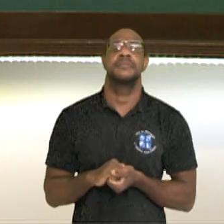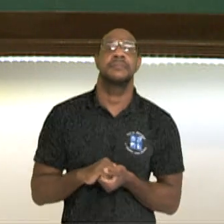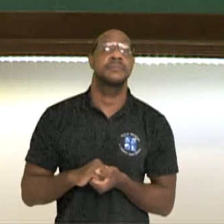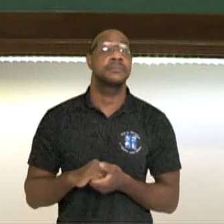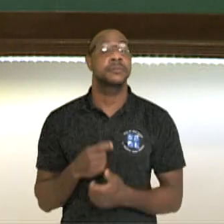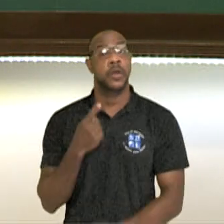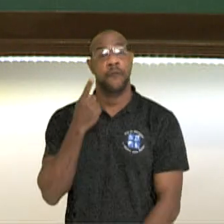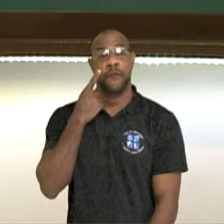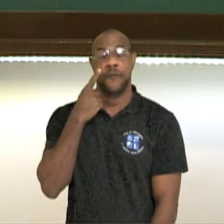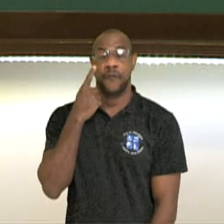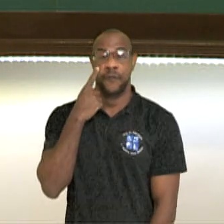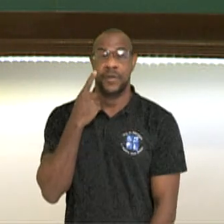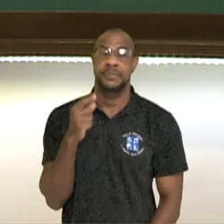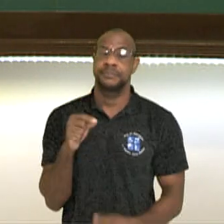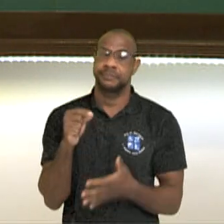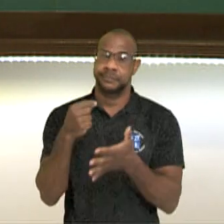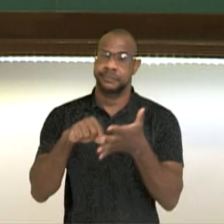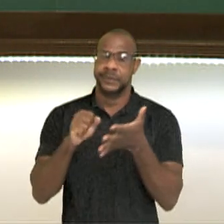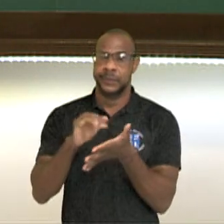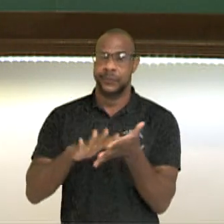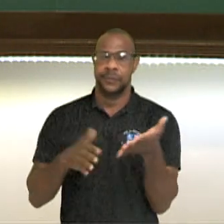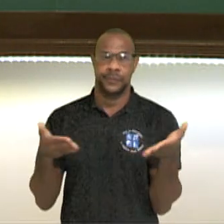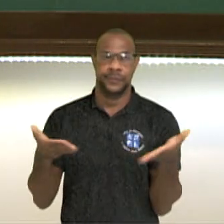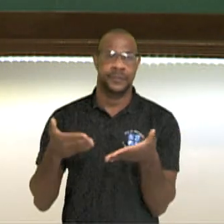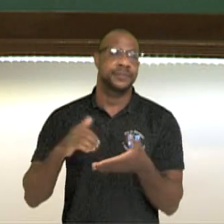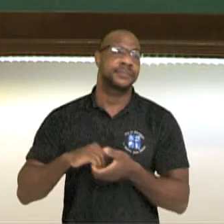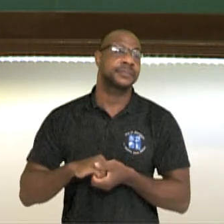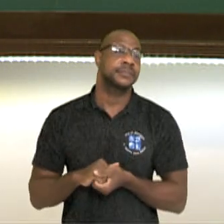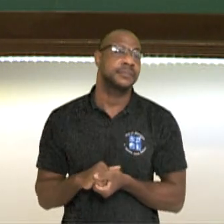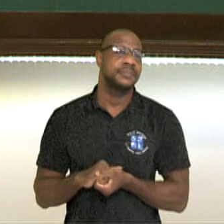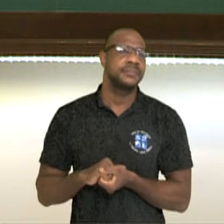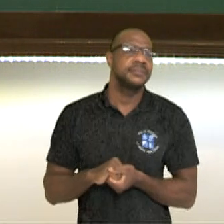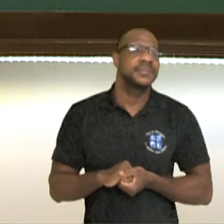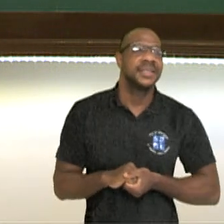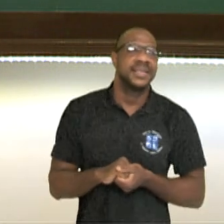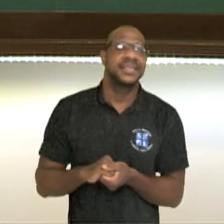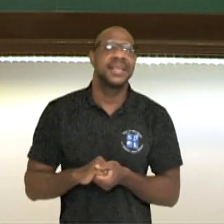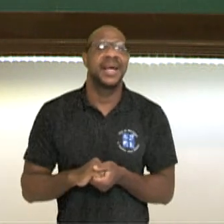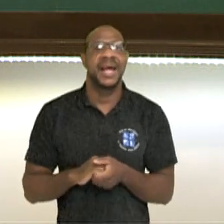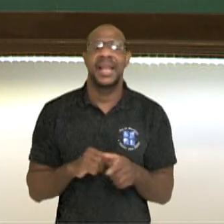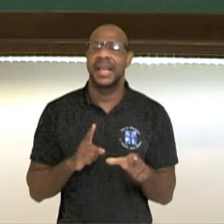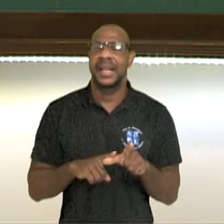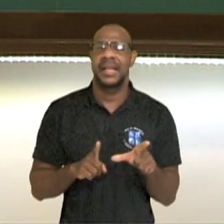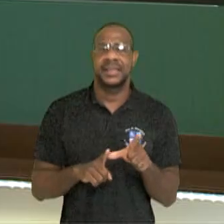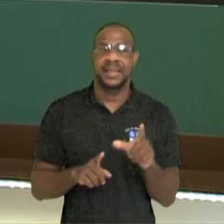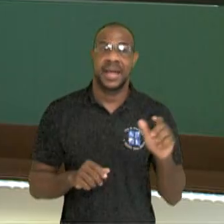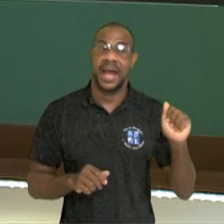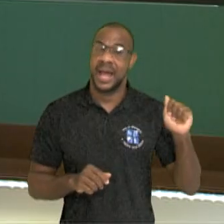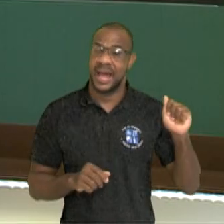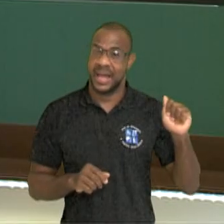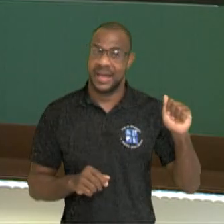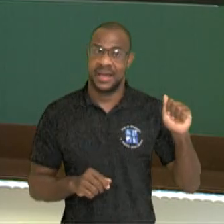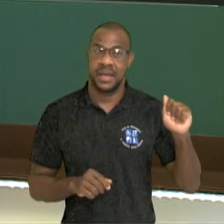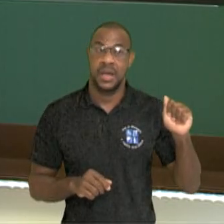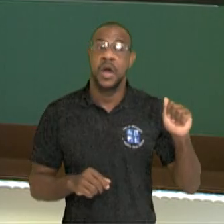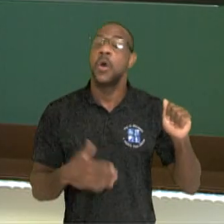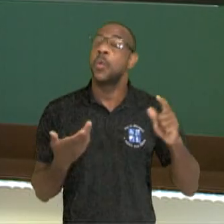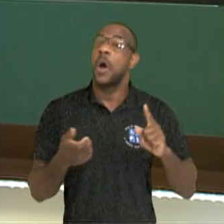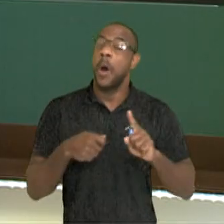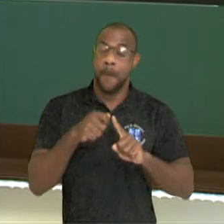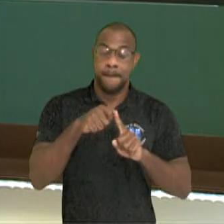Vamos corrigir o nosso exercício, então. Olha lá, na letra A, em quais meses o